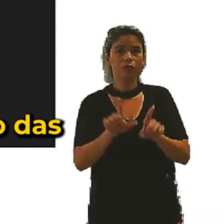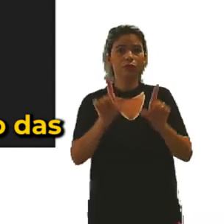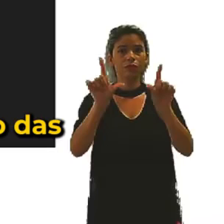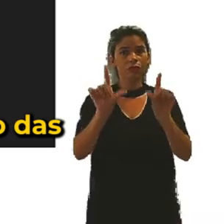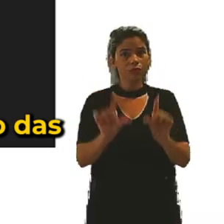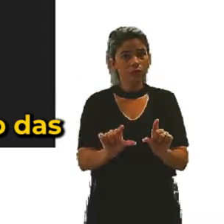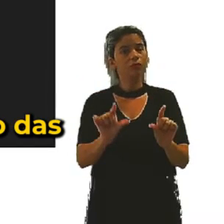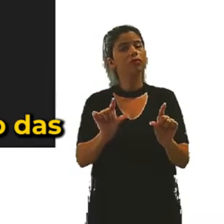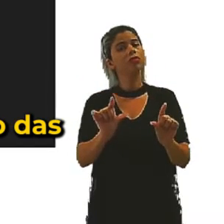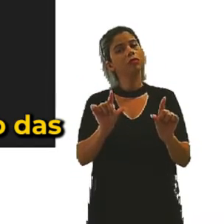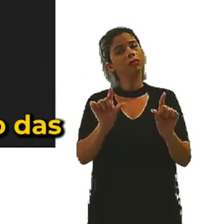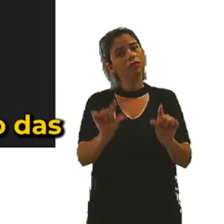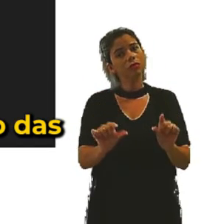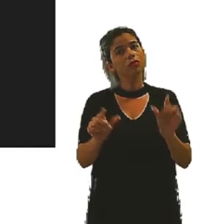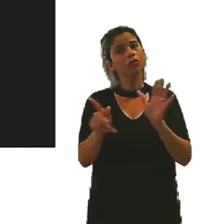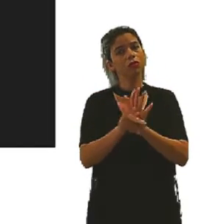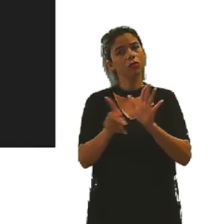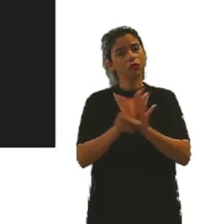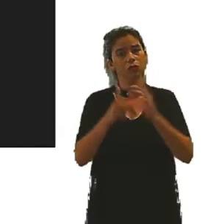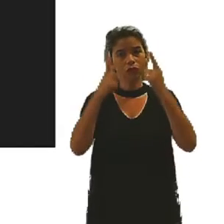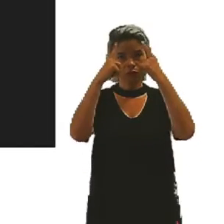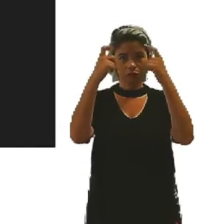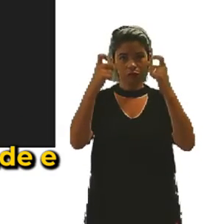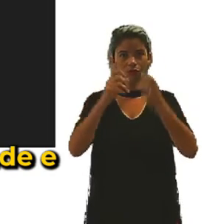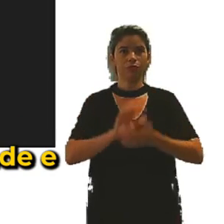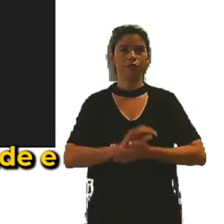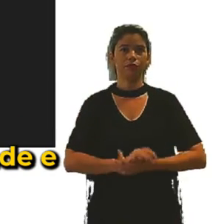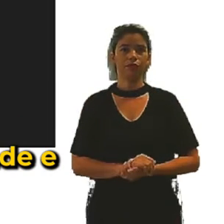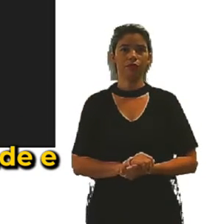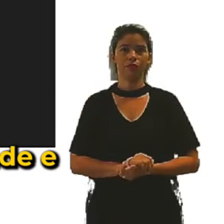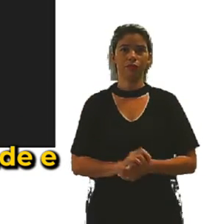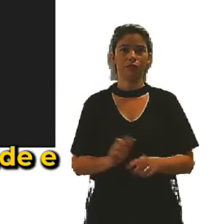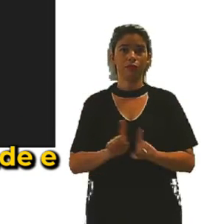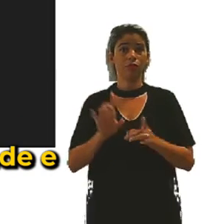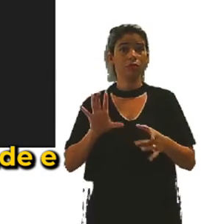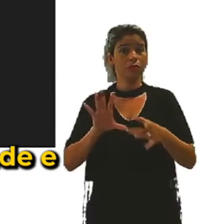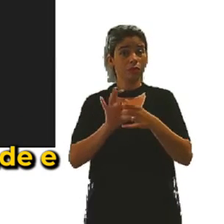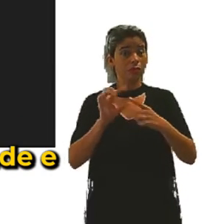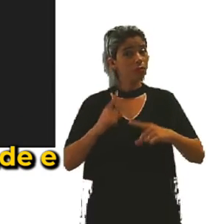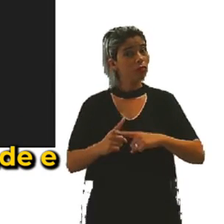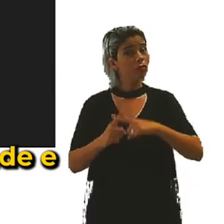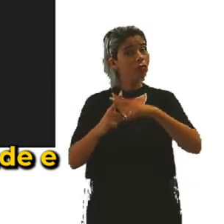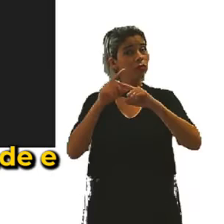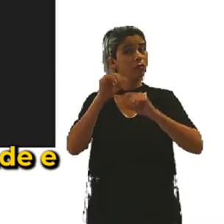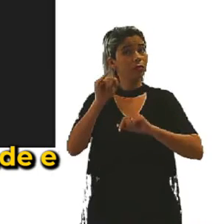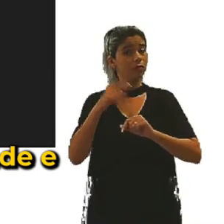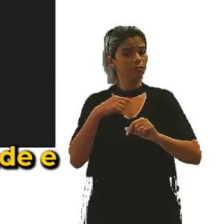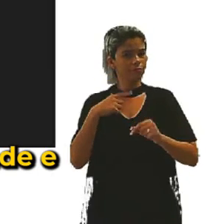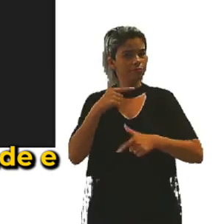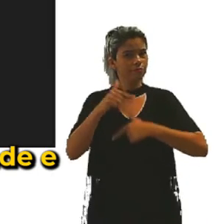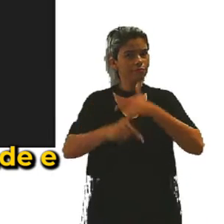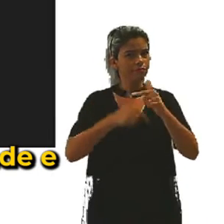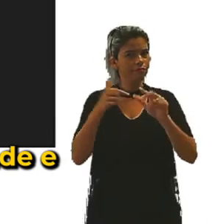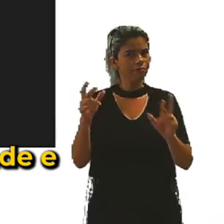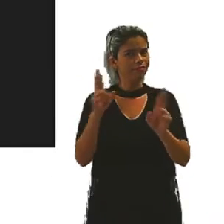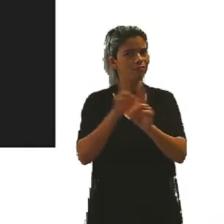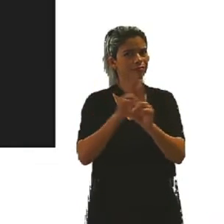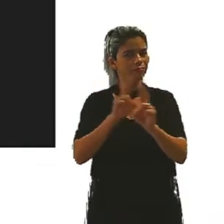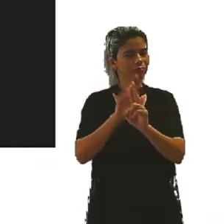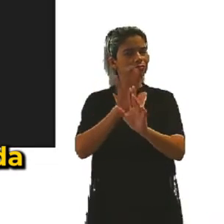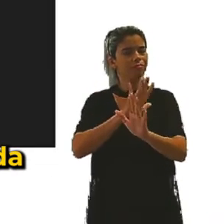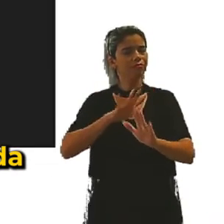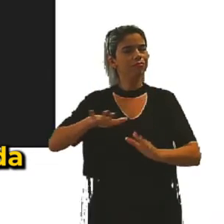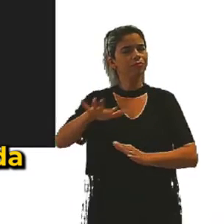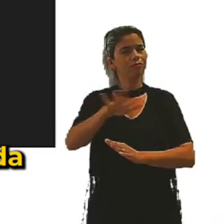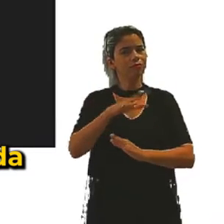das questões, em especial, revitimização. Os vínculos positivos são feitos quando atuamos em rede, solidariedade e cidadania, né,